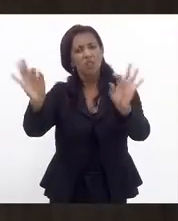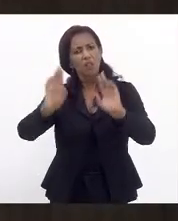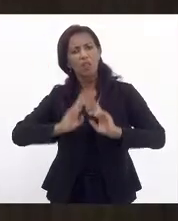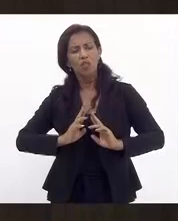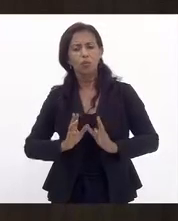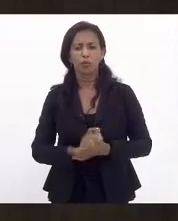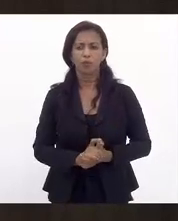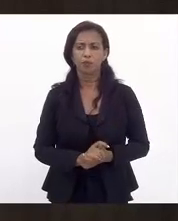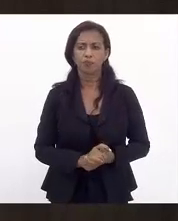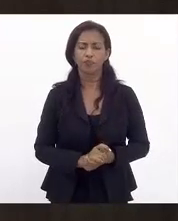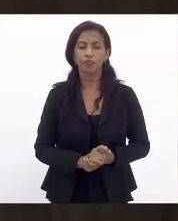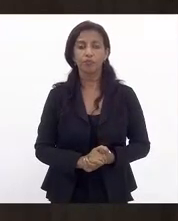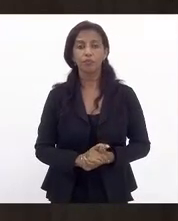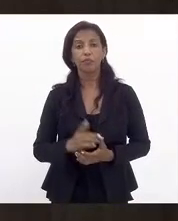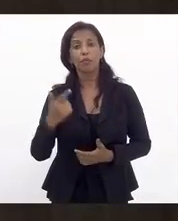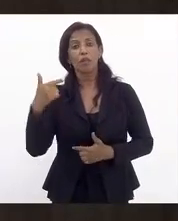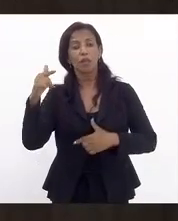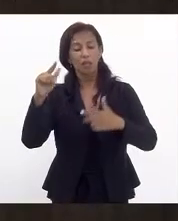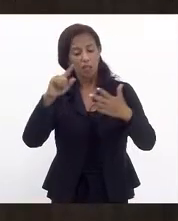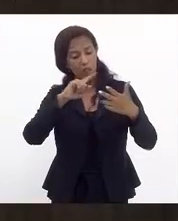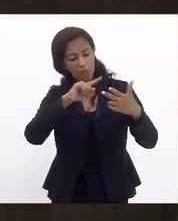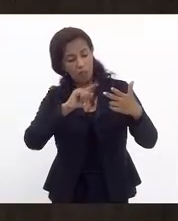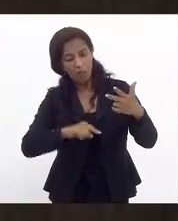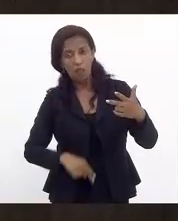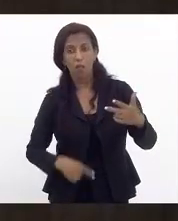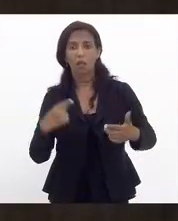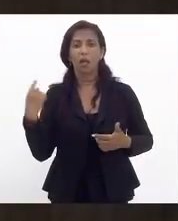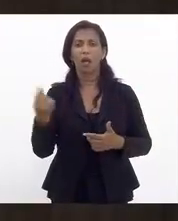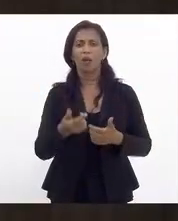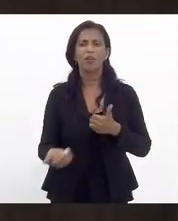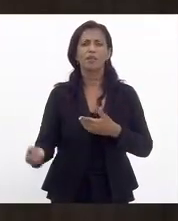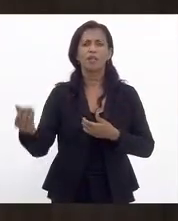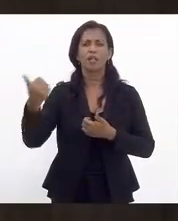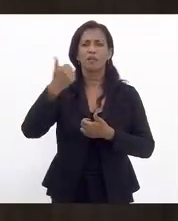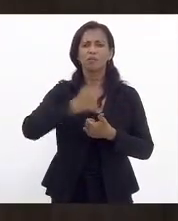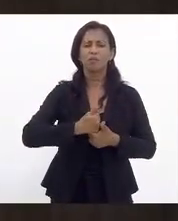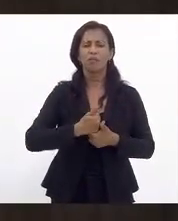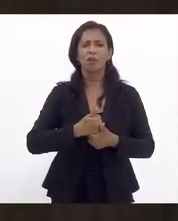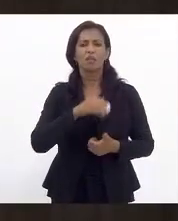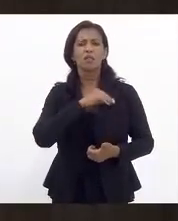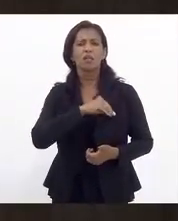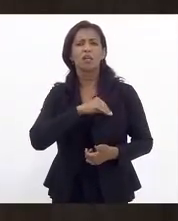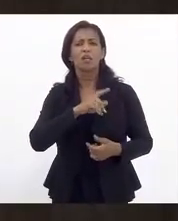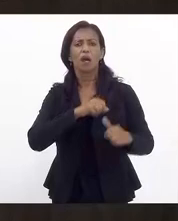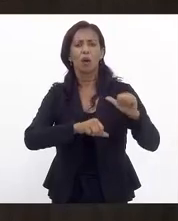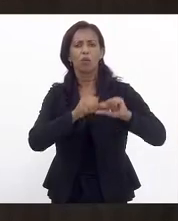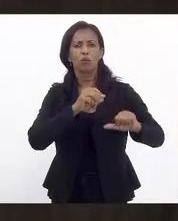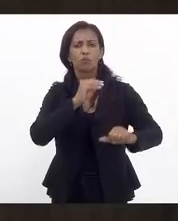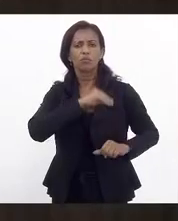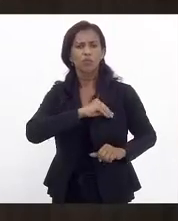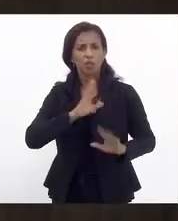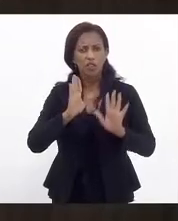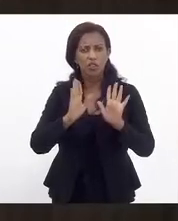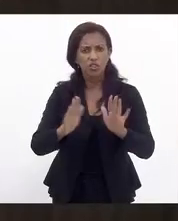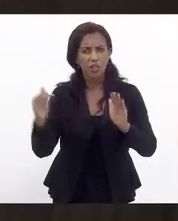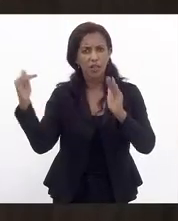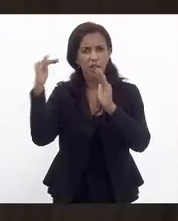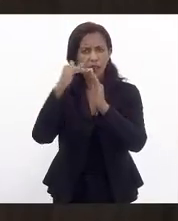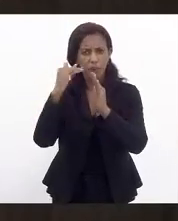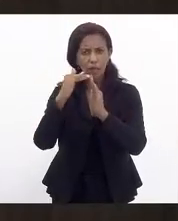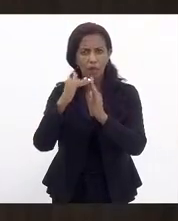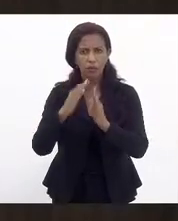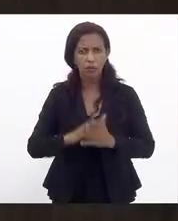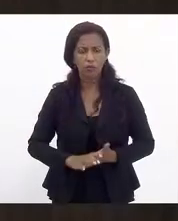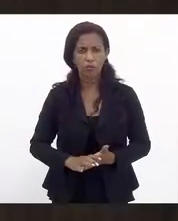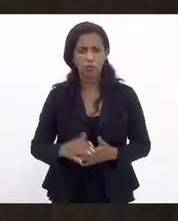essa pergunta e o resto é o seguinte a nossa o salarial que foi dito Ela já está no teto